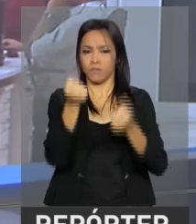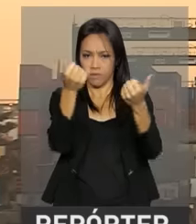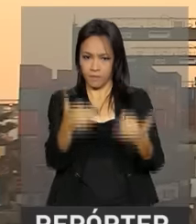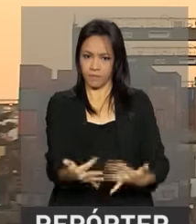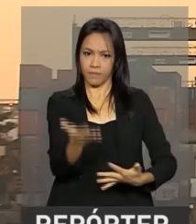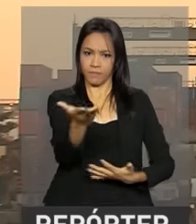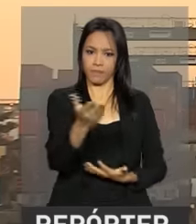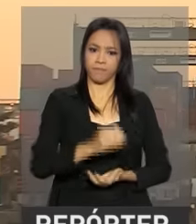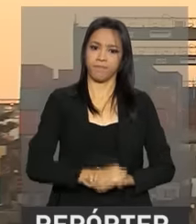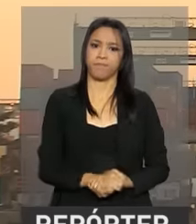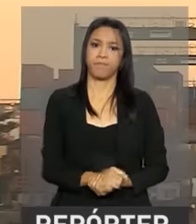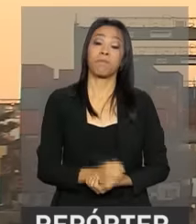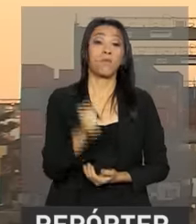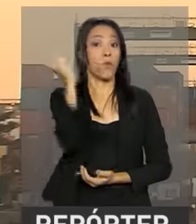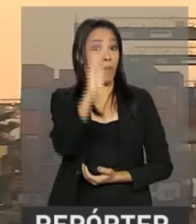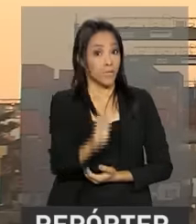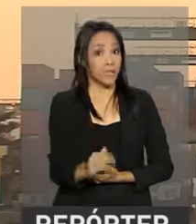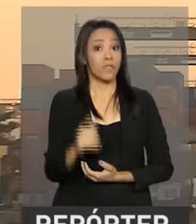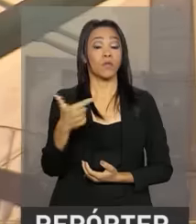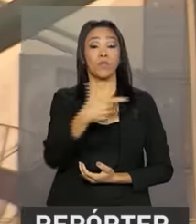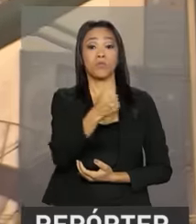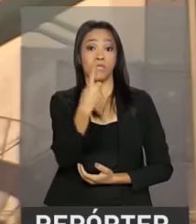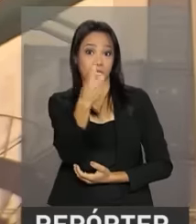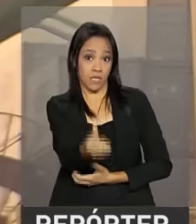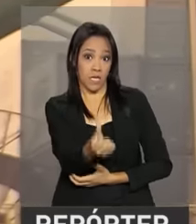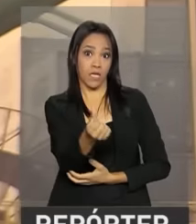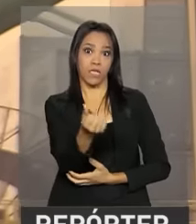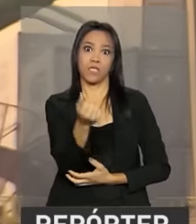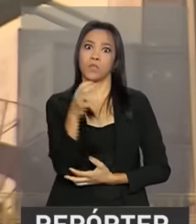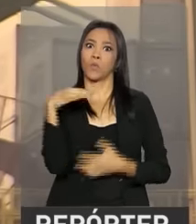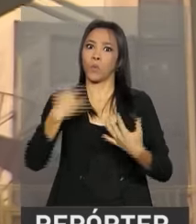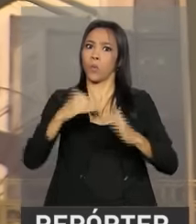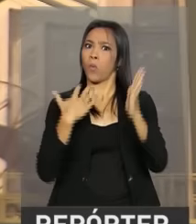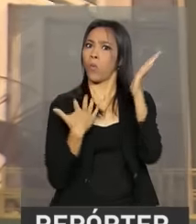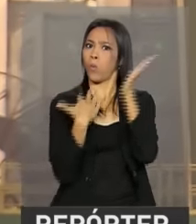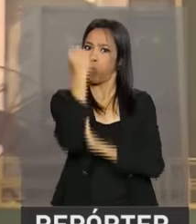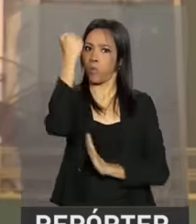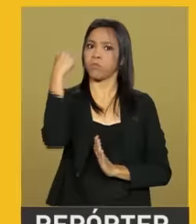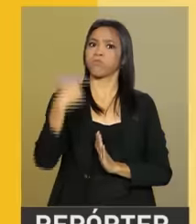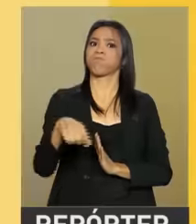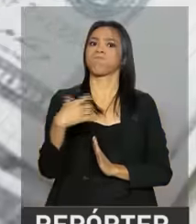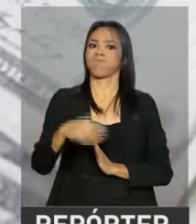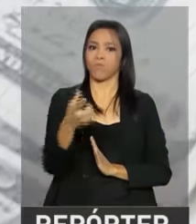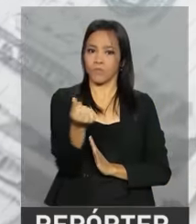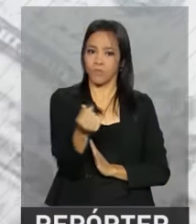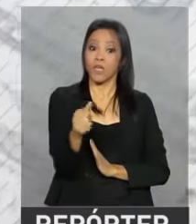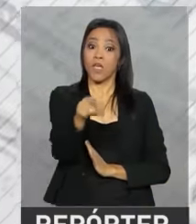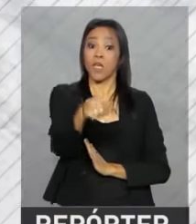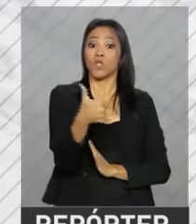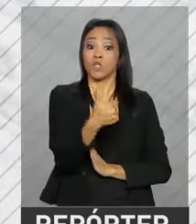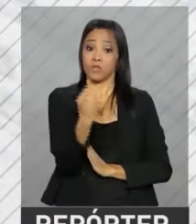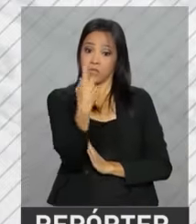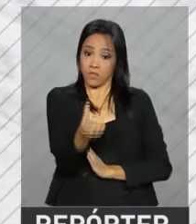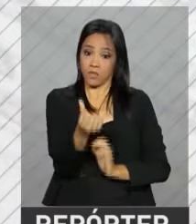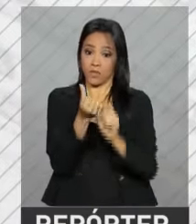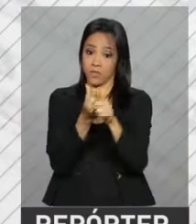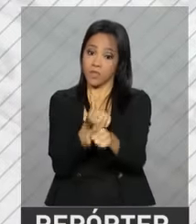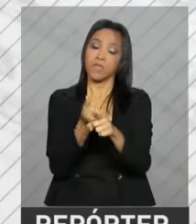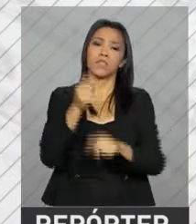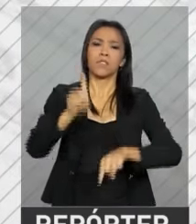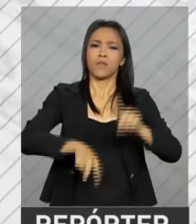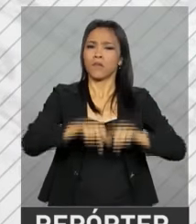comercial o Brasil fechou 2016 com superavit recorde na balança comercial em 2016 as